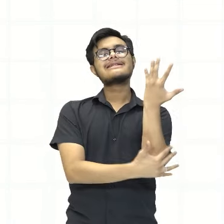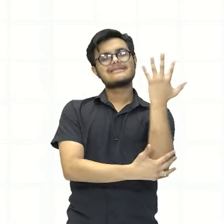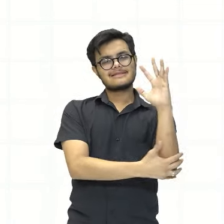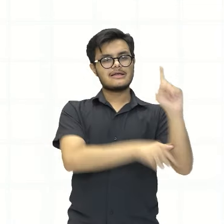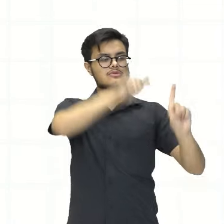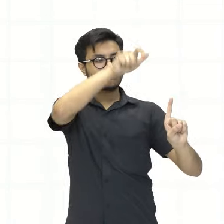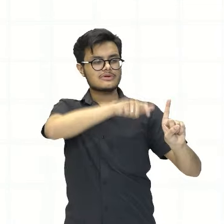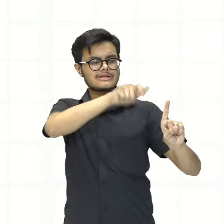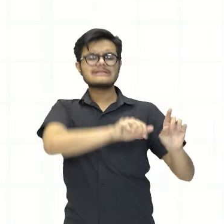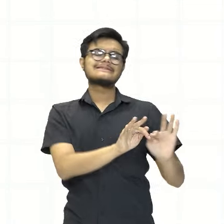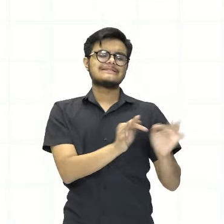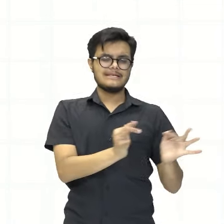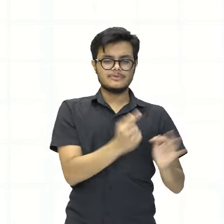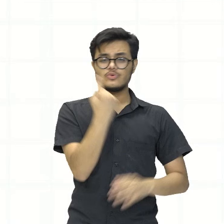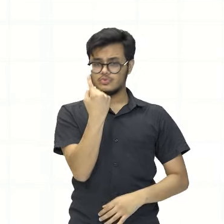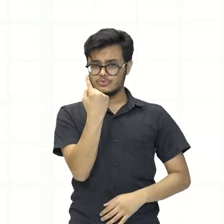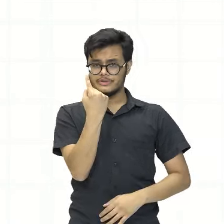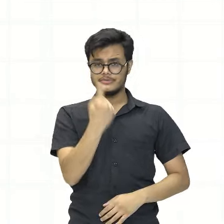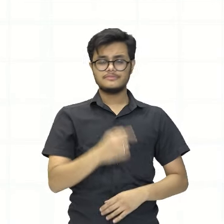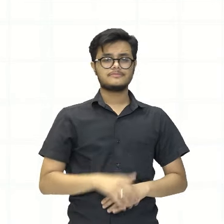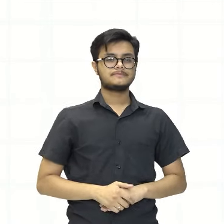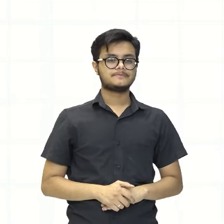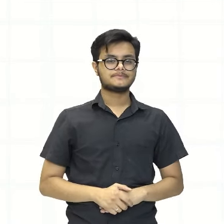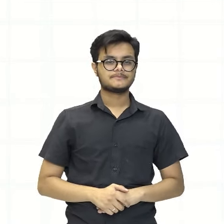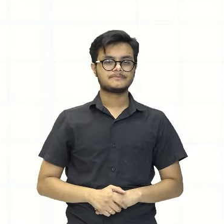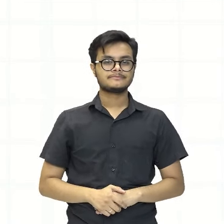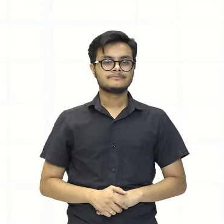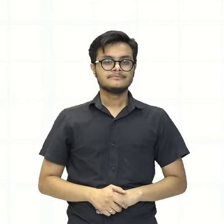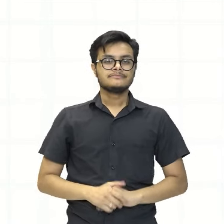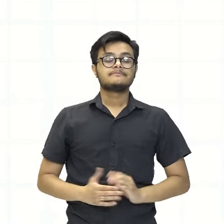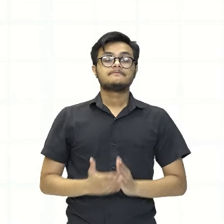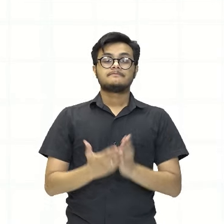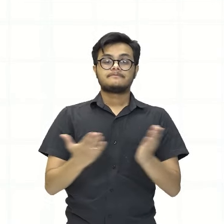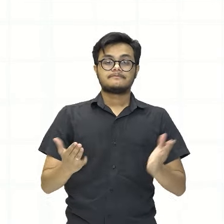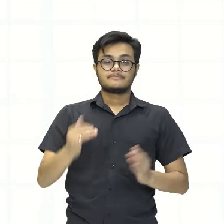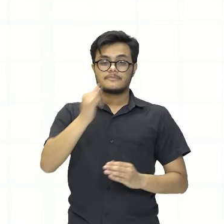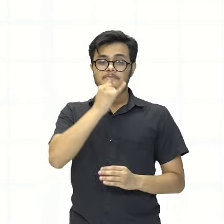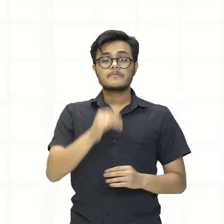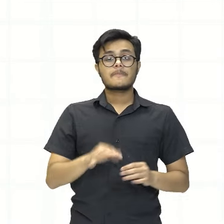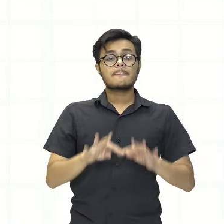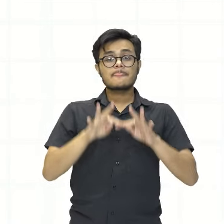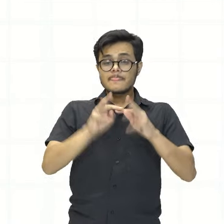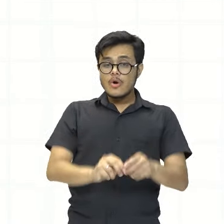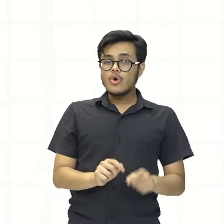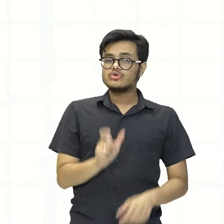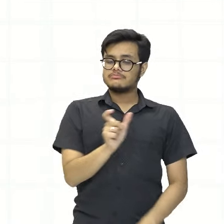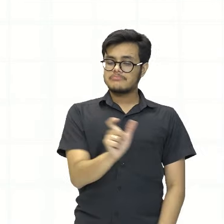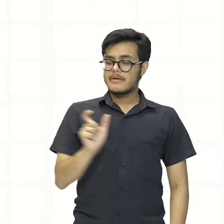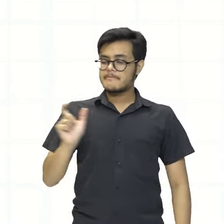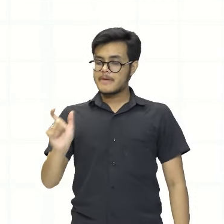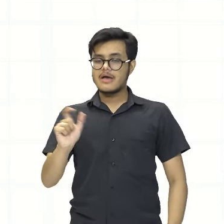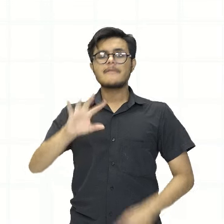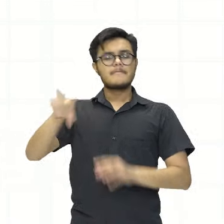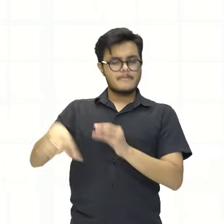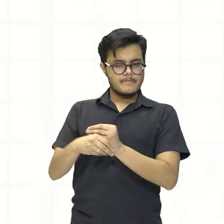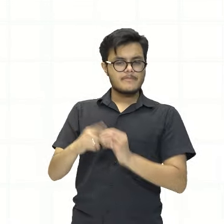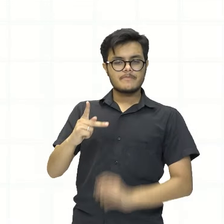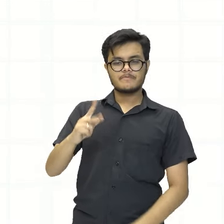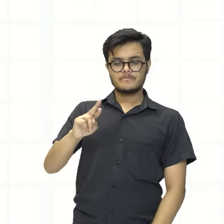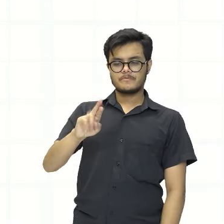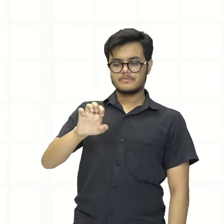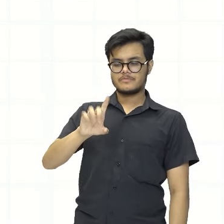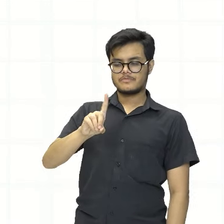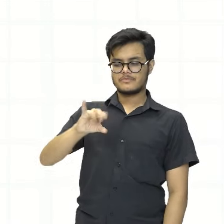sujeito simples porque só tem um núcleo não é todo o restante é predicado uma vez que eu encontra o sujeito todo o restante é